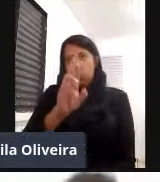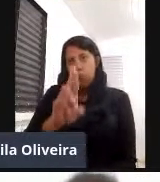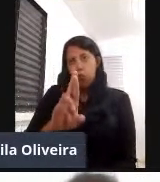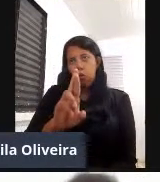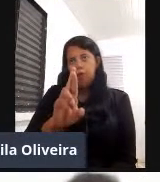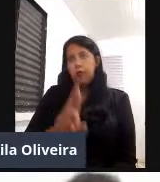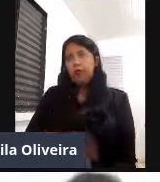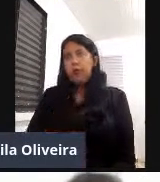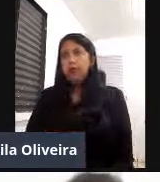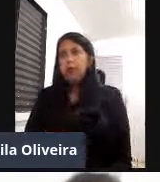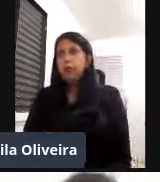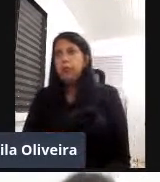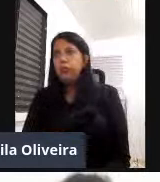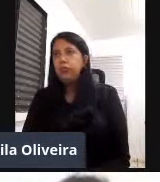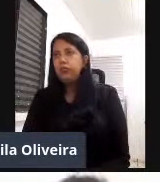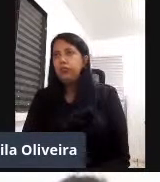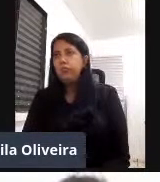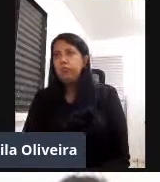isso? Ele vai pesquisar,